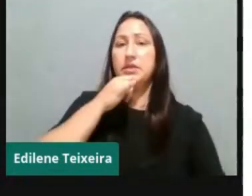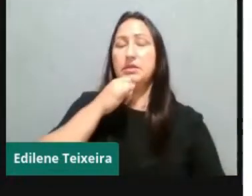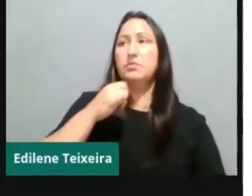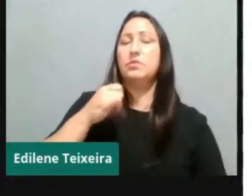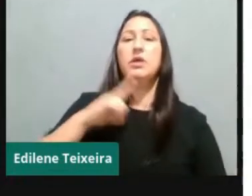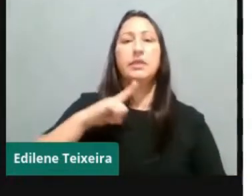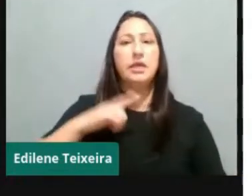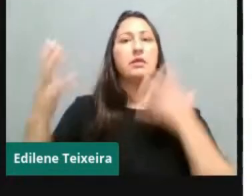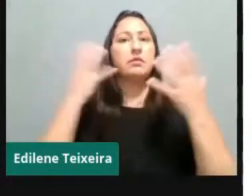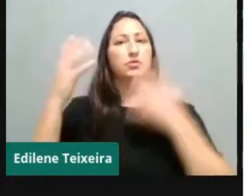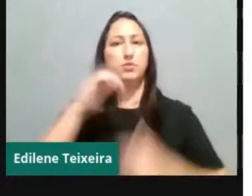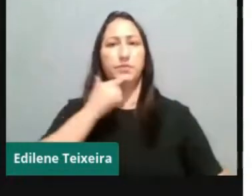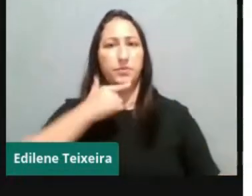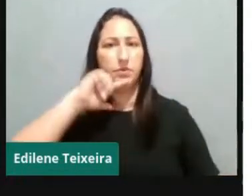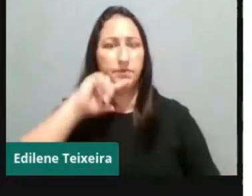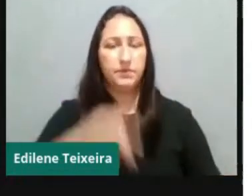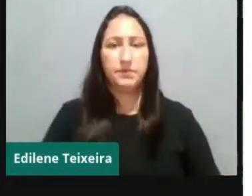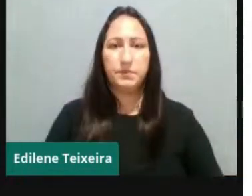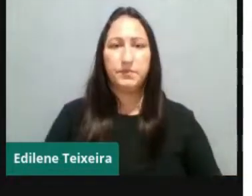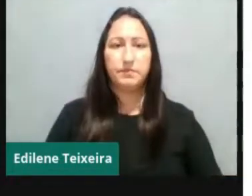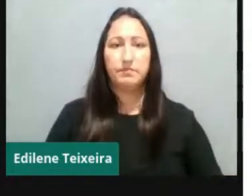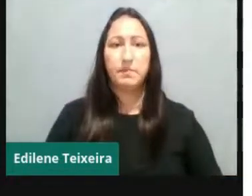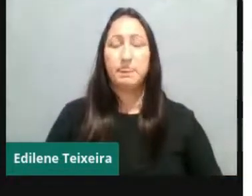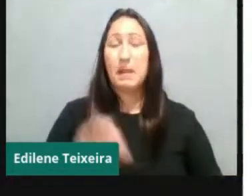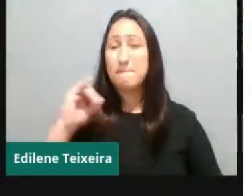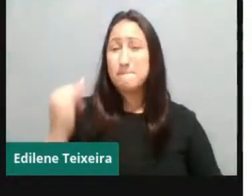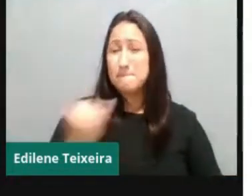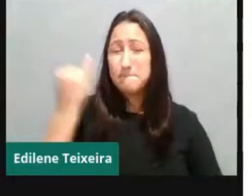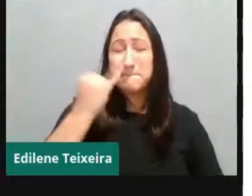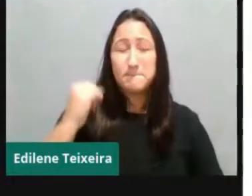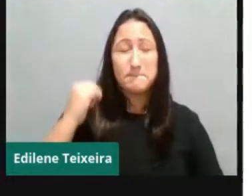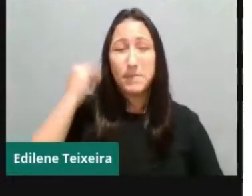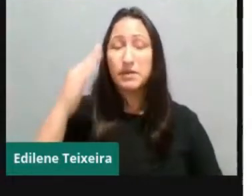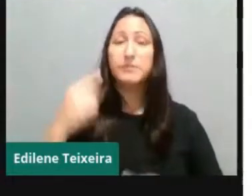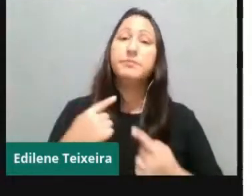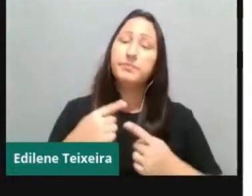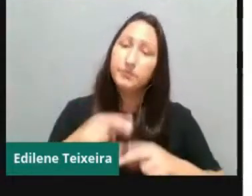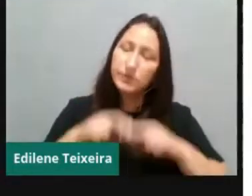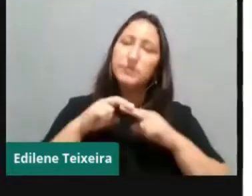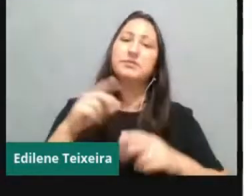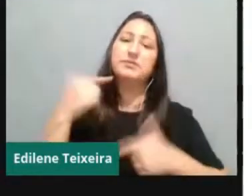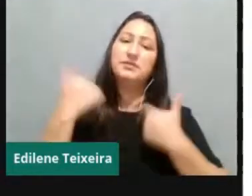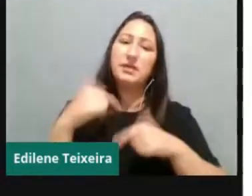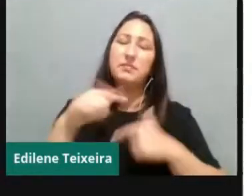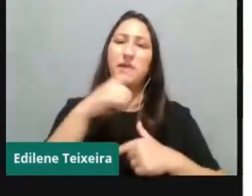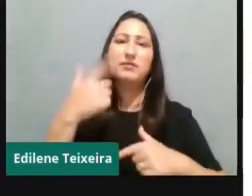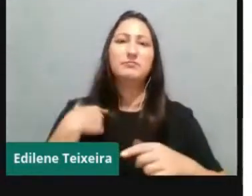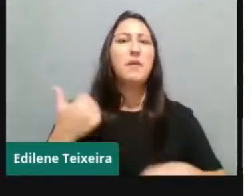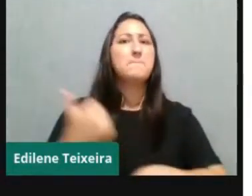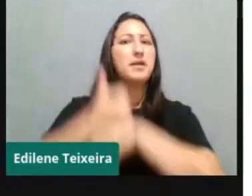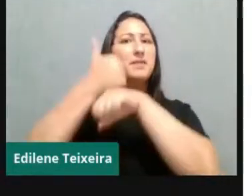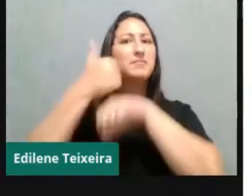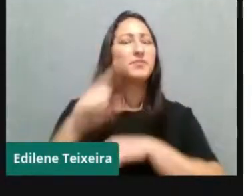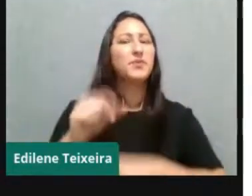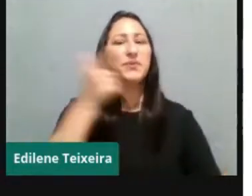encontra essa relação. Mais importante, e por isso que esse trabalho eu vou mostrar para vocês foi bastante premiado, nós replicamos ele com uma